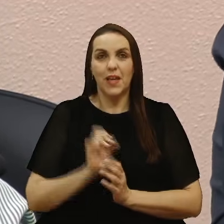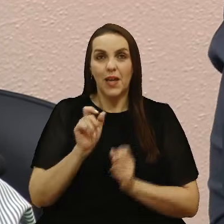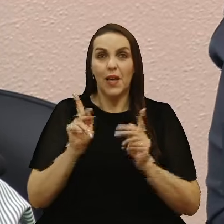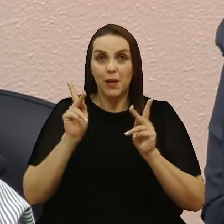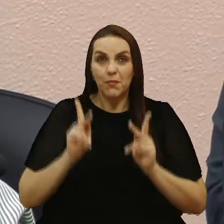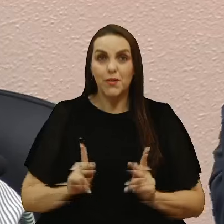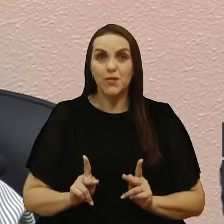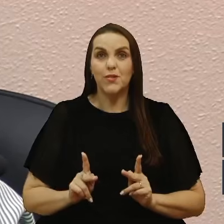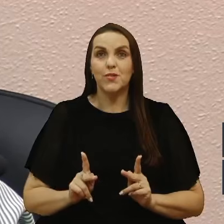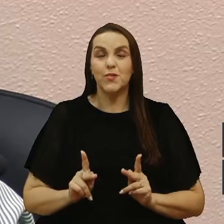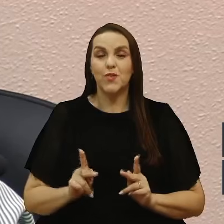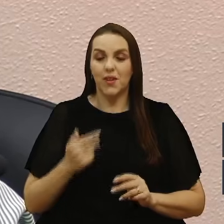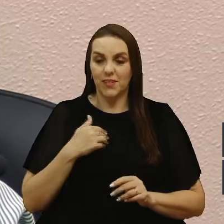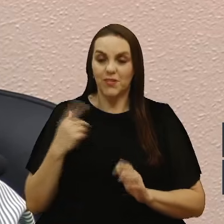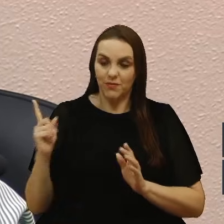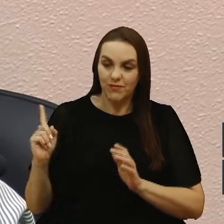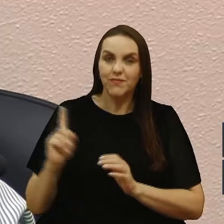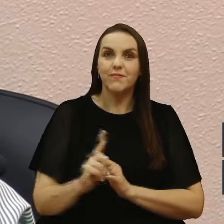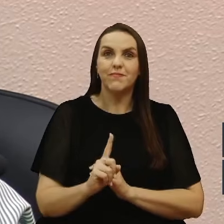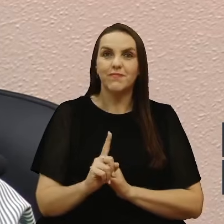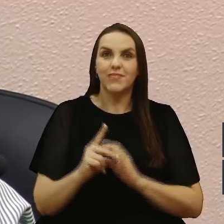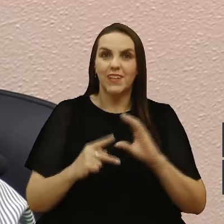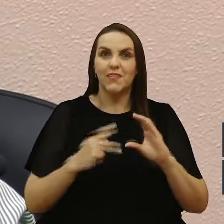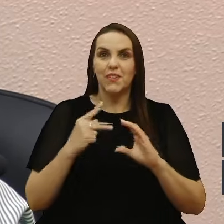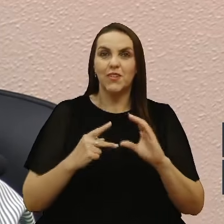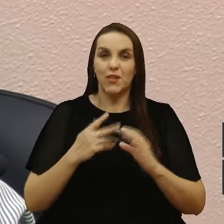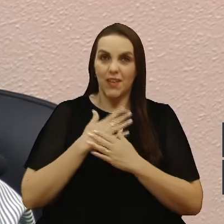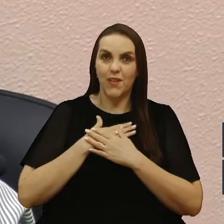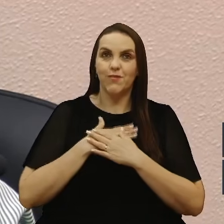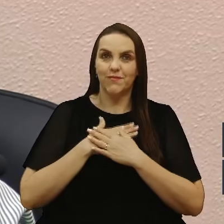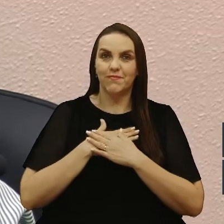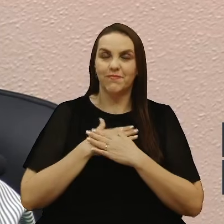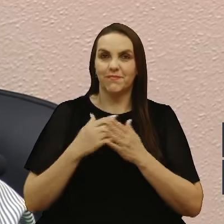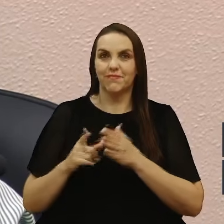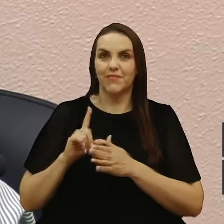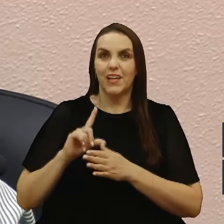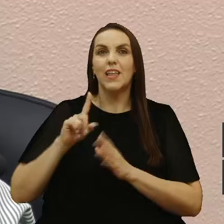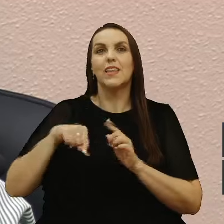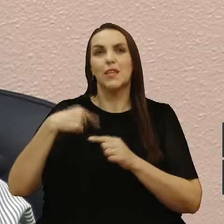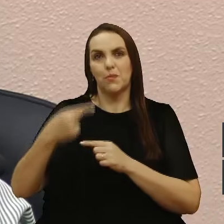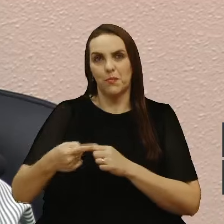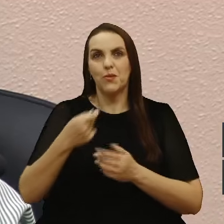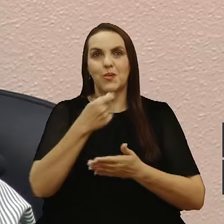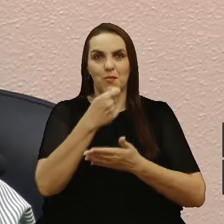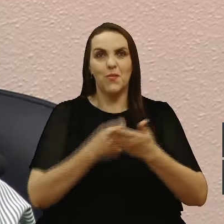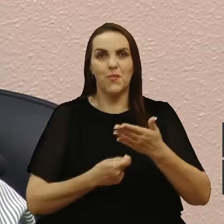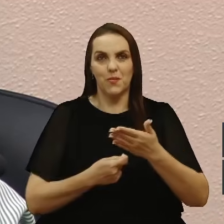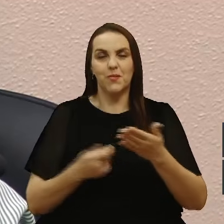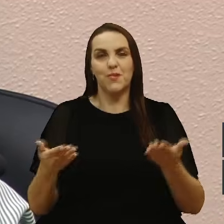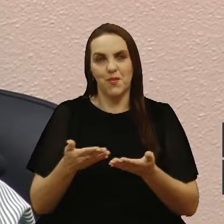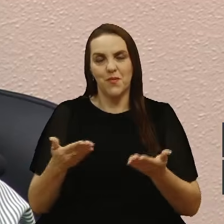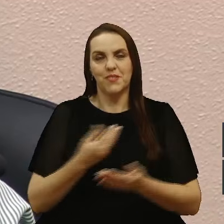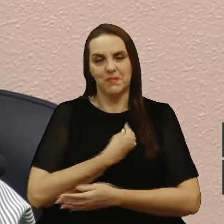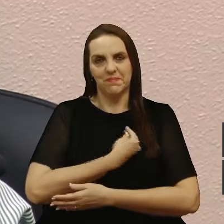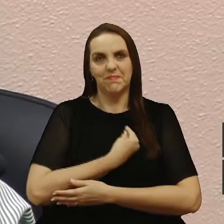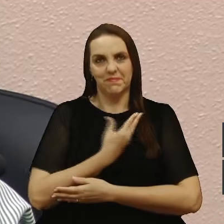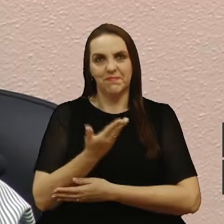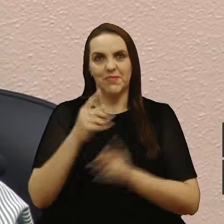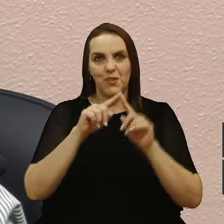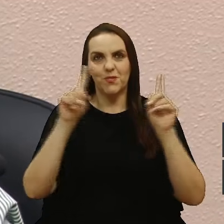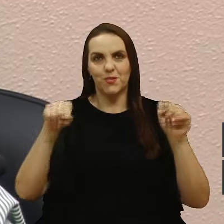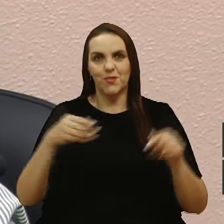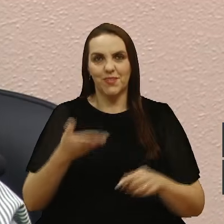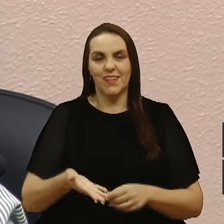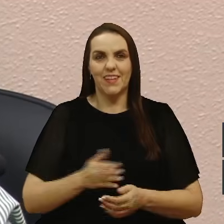quem a trouxe aqui para a Câmara de Vereadores fui eu. Antes e depois ela prestou concurso e hoje está aqui. Então, a Vânia, que é